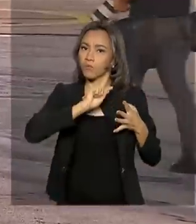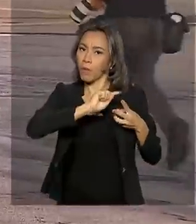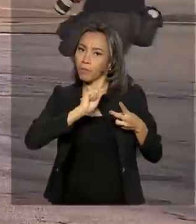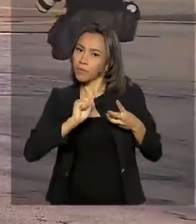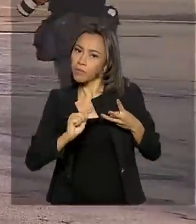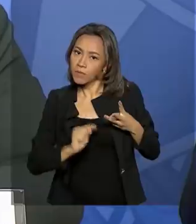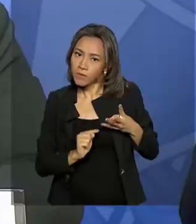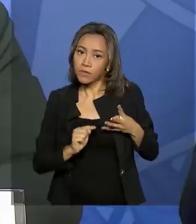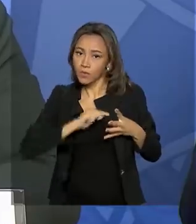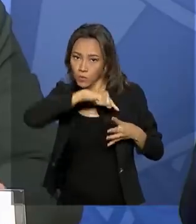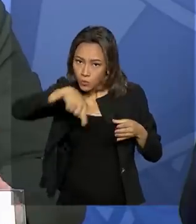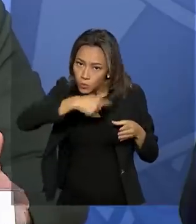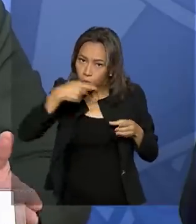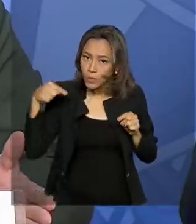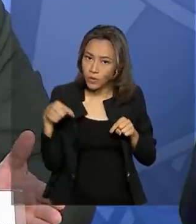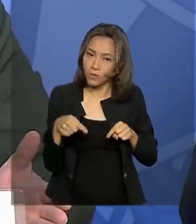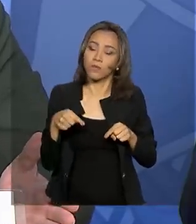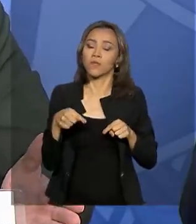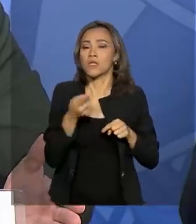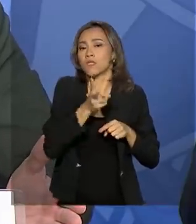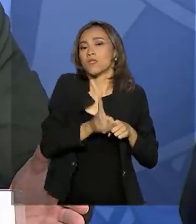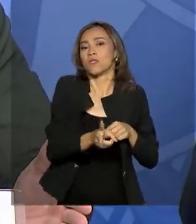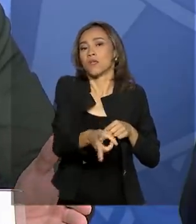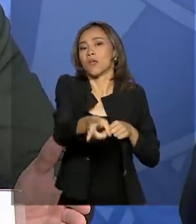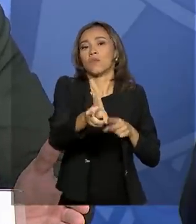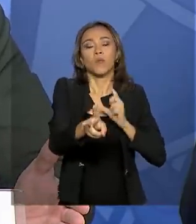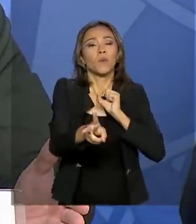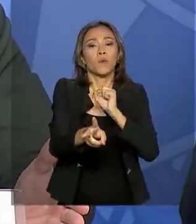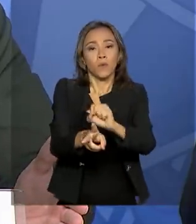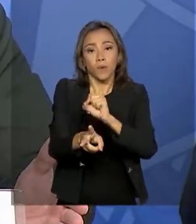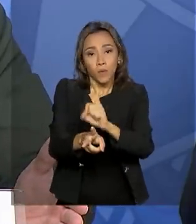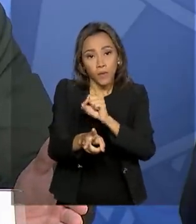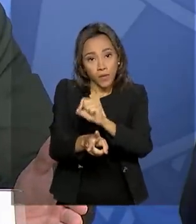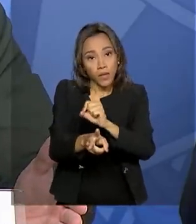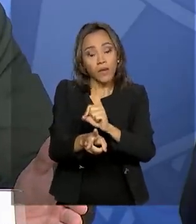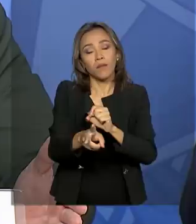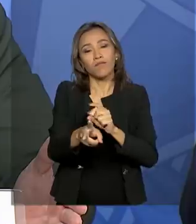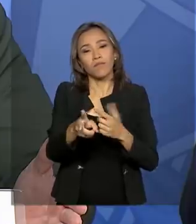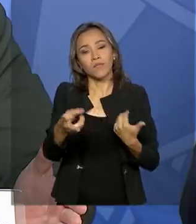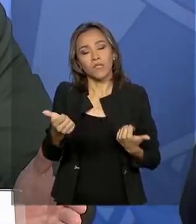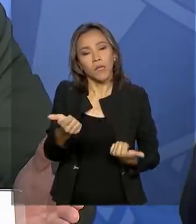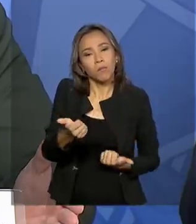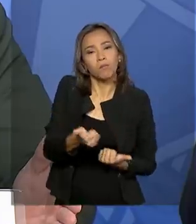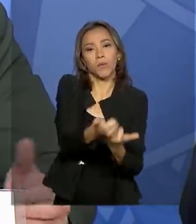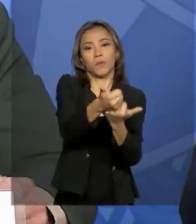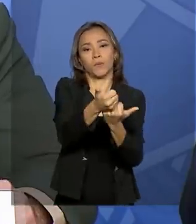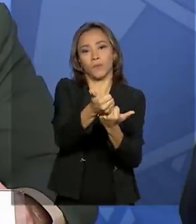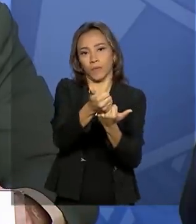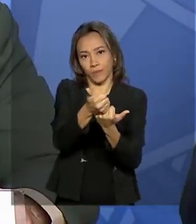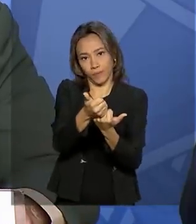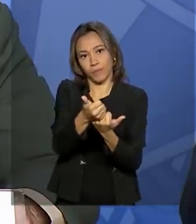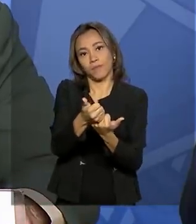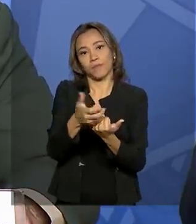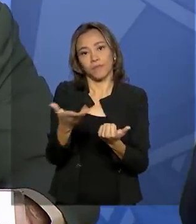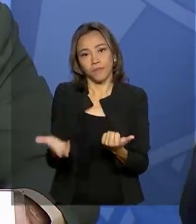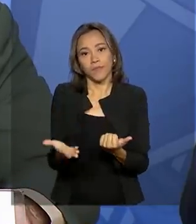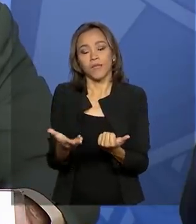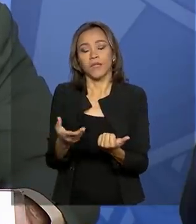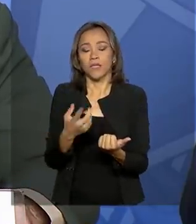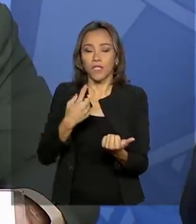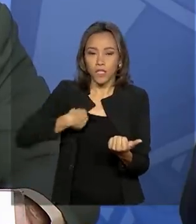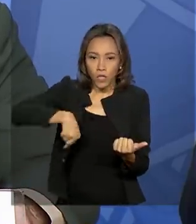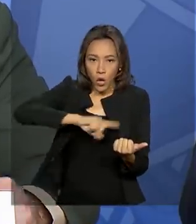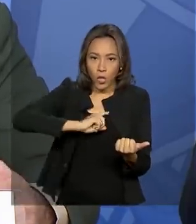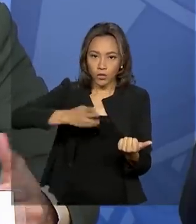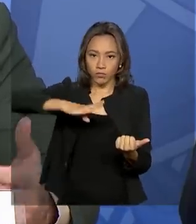esse conjunto sempre alicerçado pela sociedade civil é o que permite que a gente